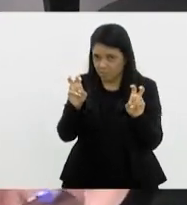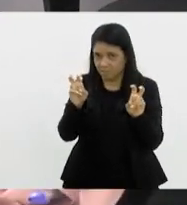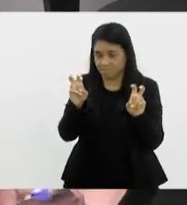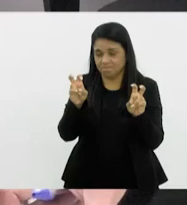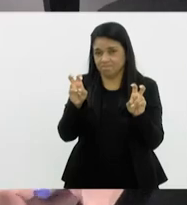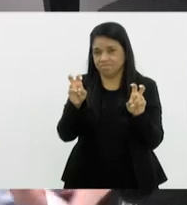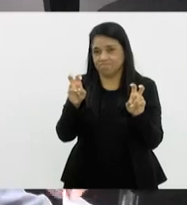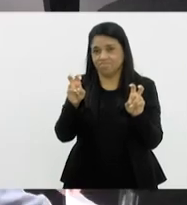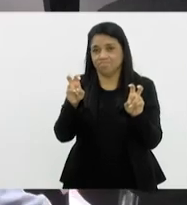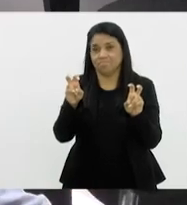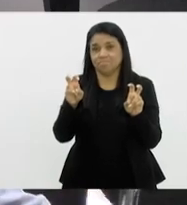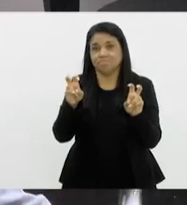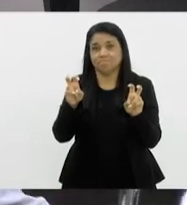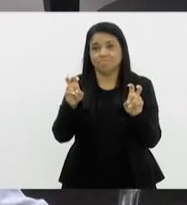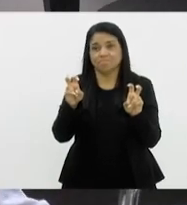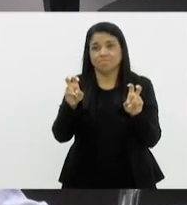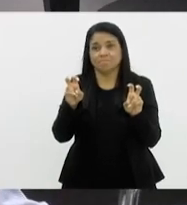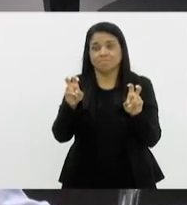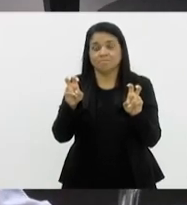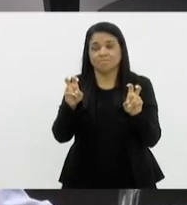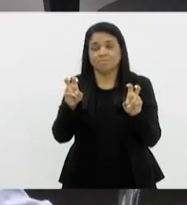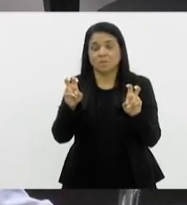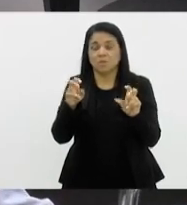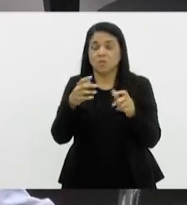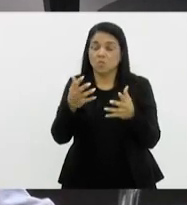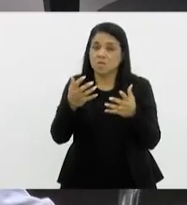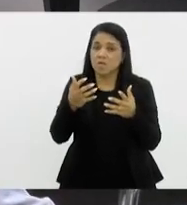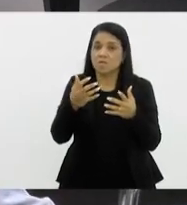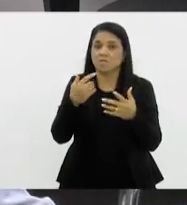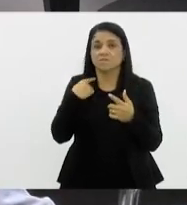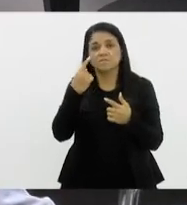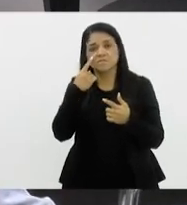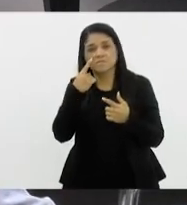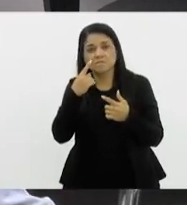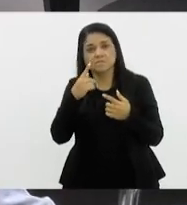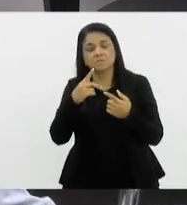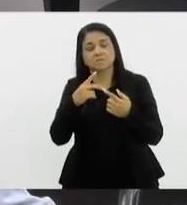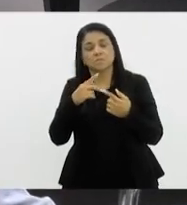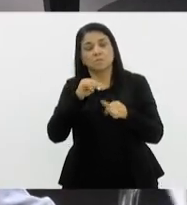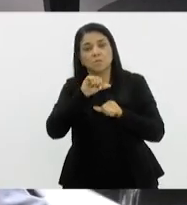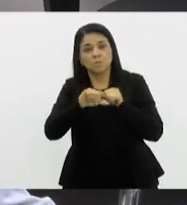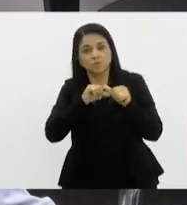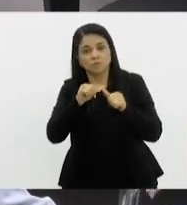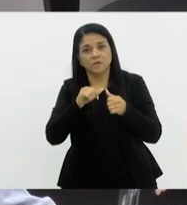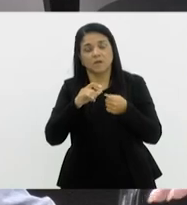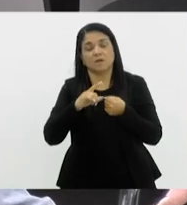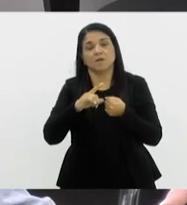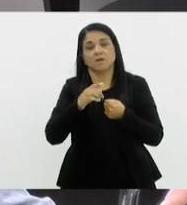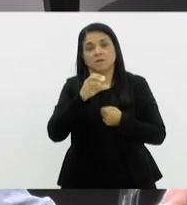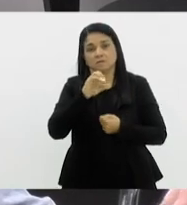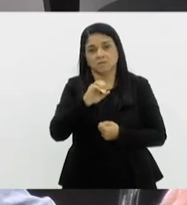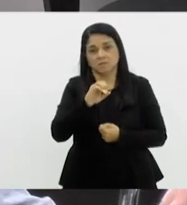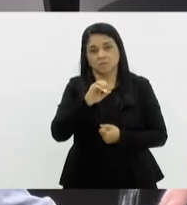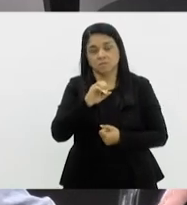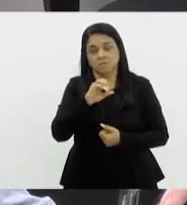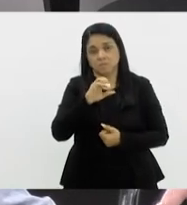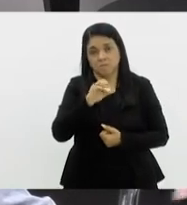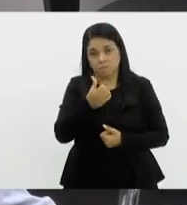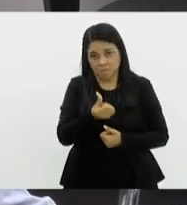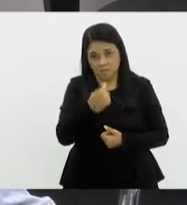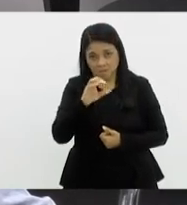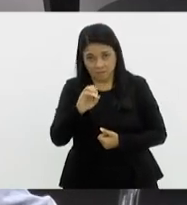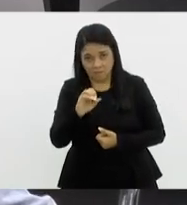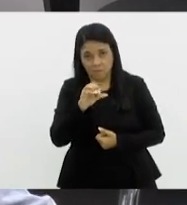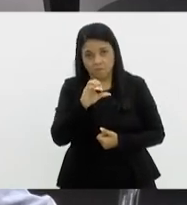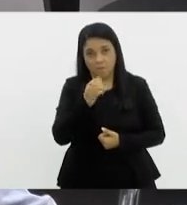tema. Eu quero ver se pode modificar a 6067, de 15, de 11, que é a